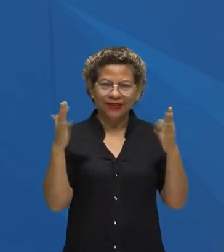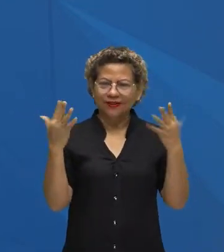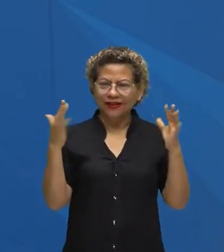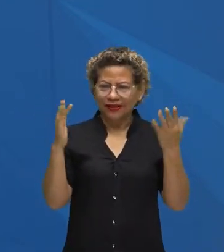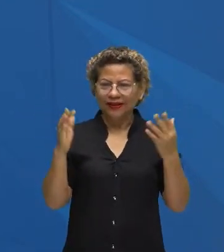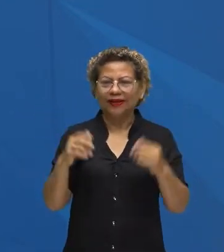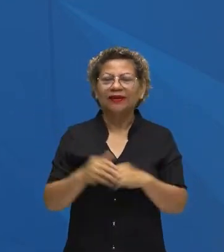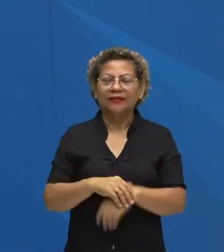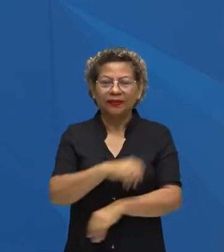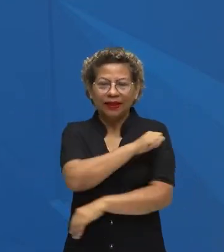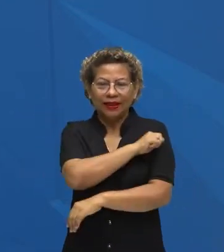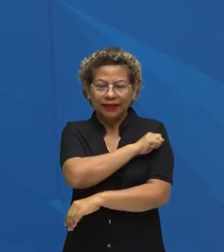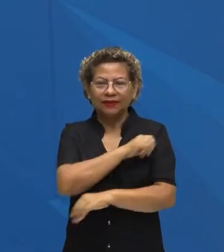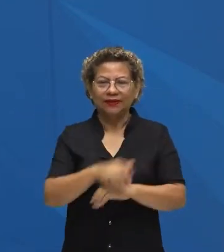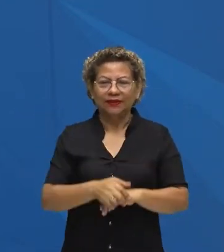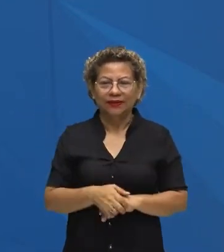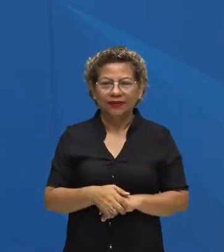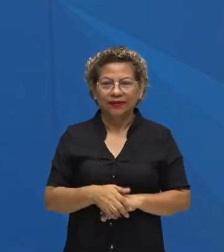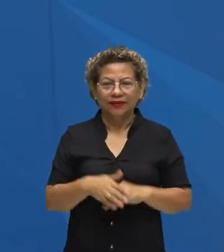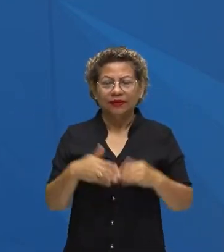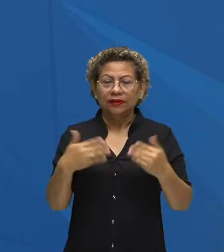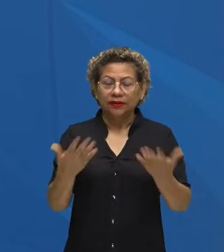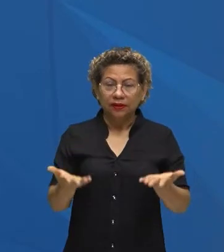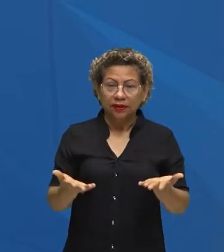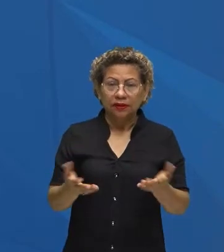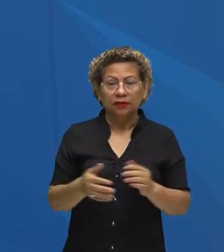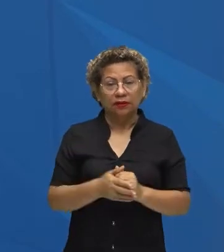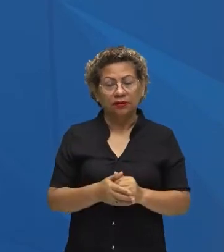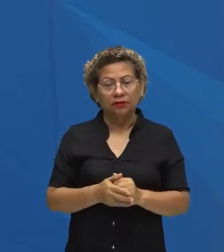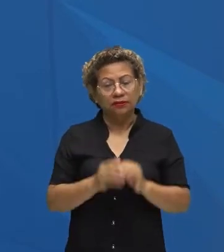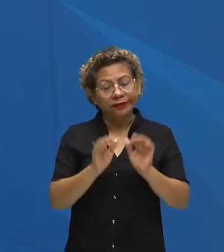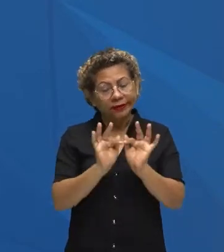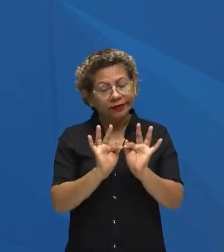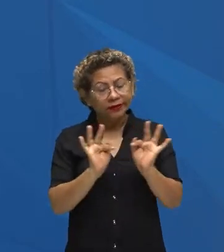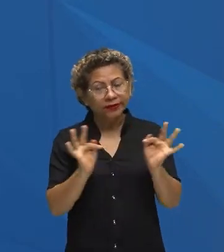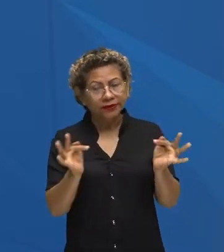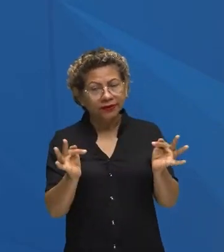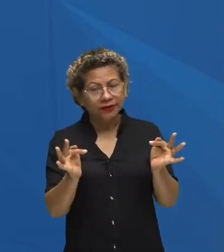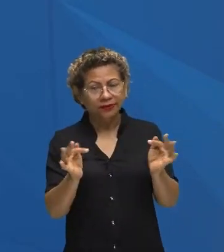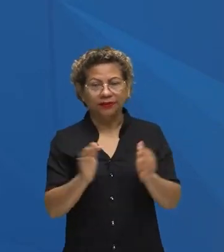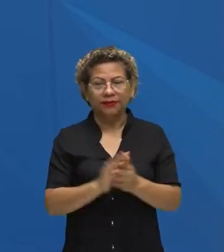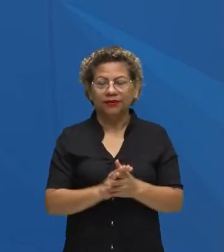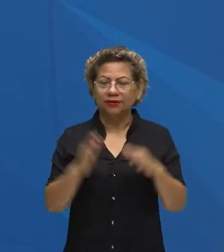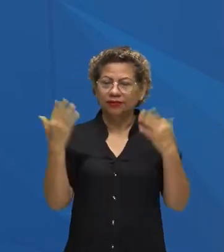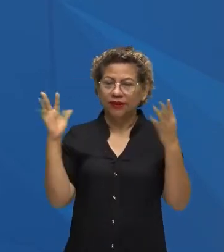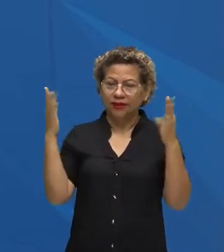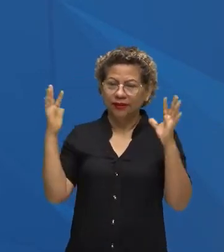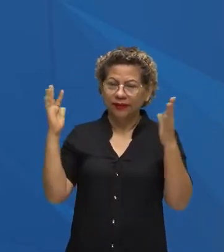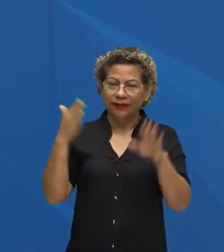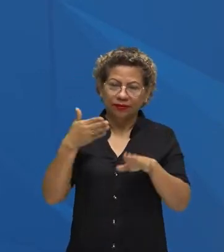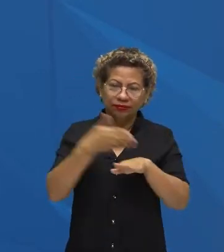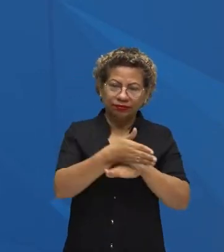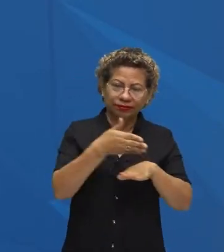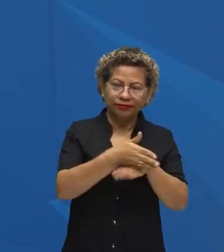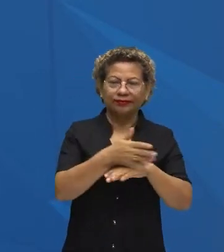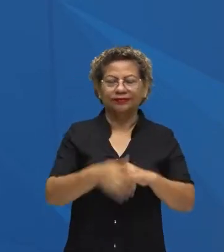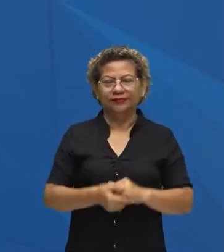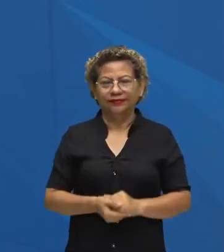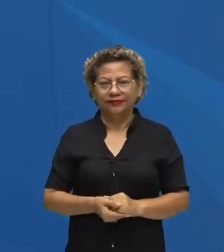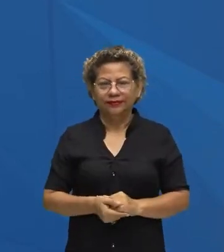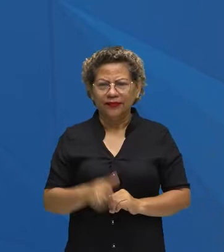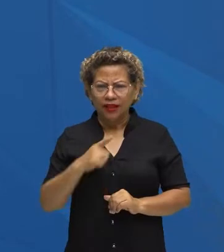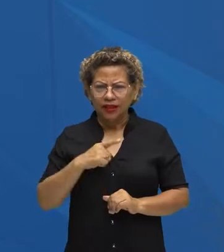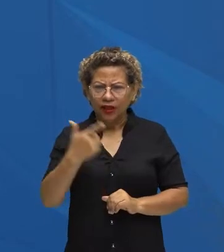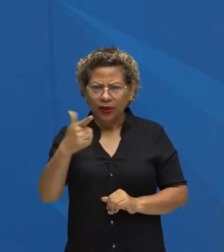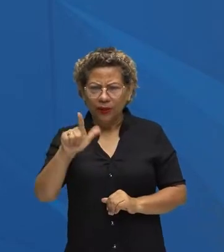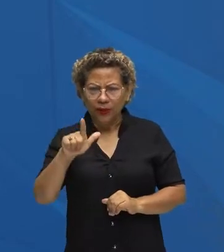Muitos ditados, olha só, esse daí já não é muito comum, né? Mas eu já ouvi falar. Parabéns aí pela participação. Tem